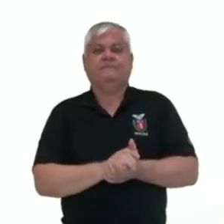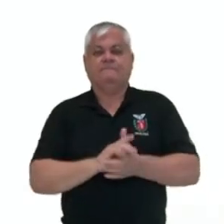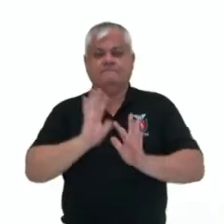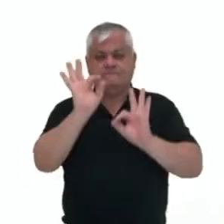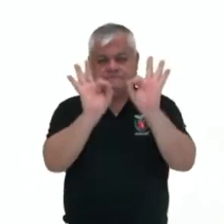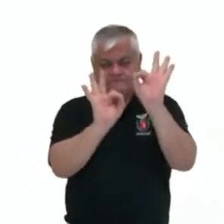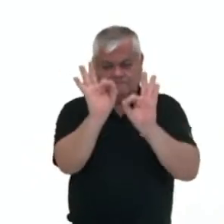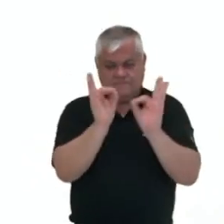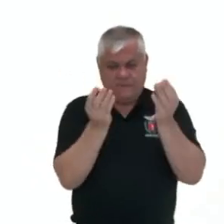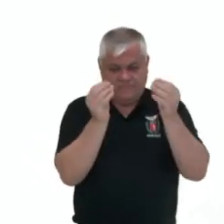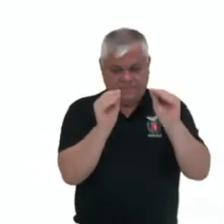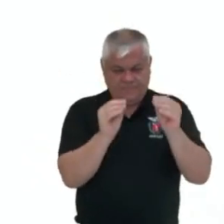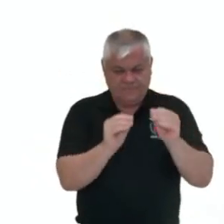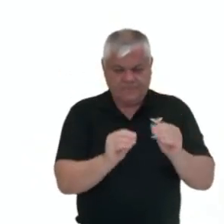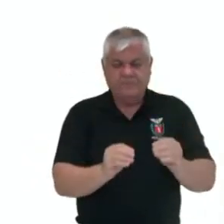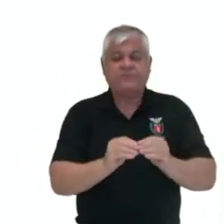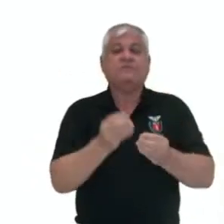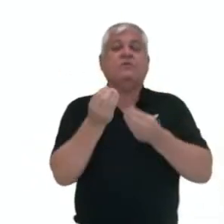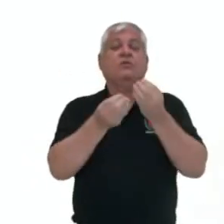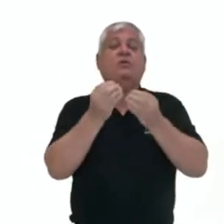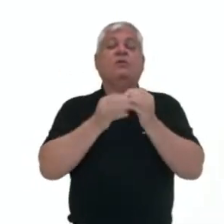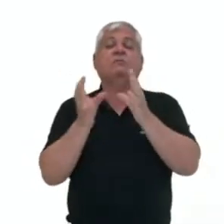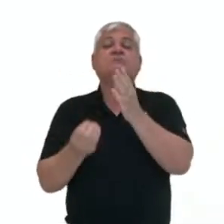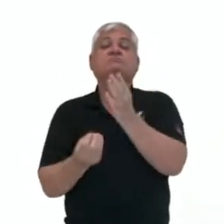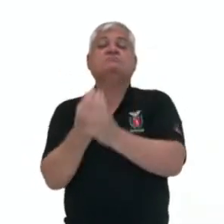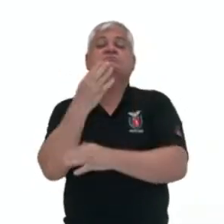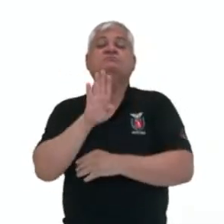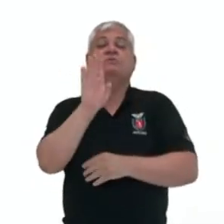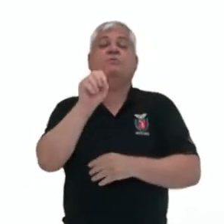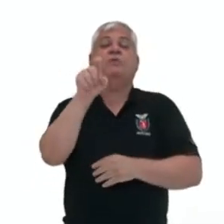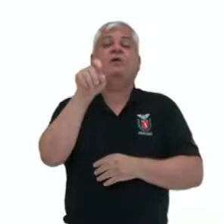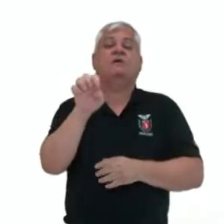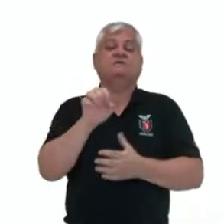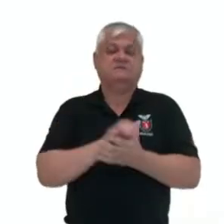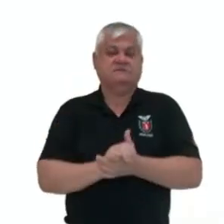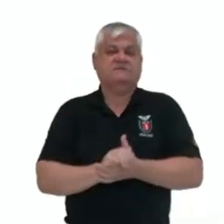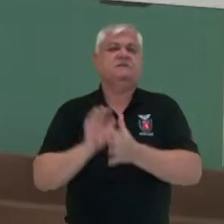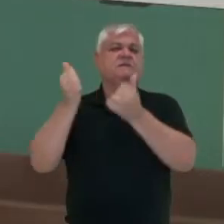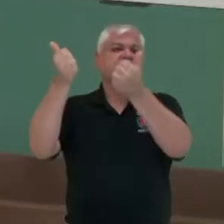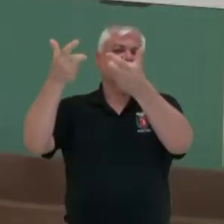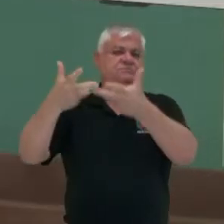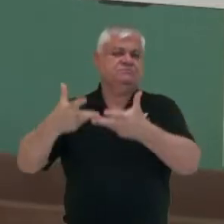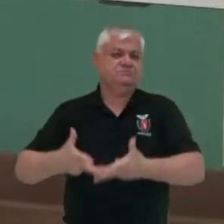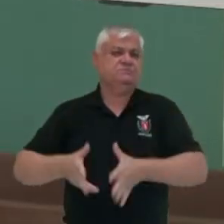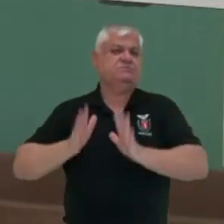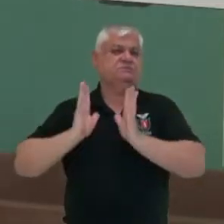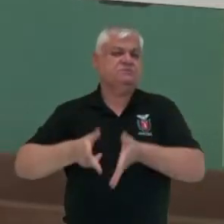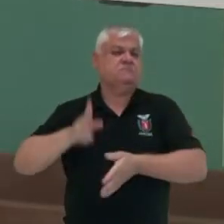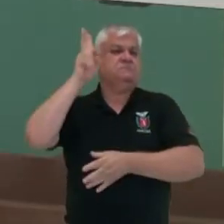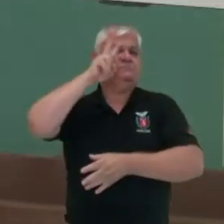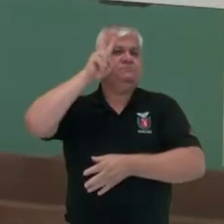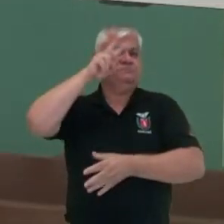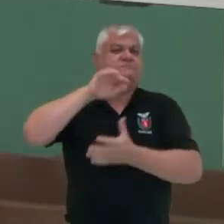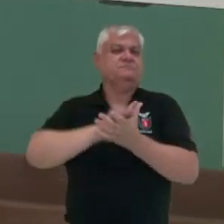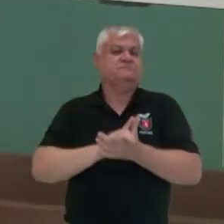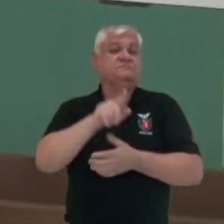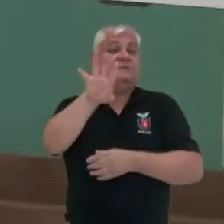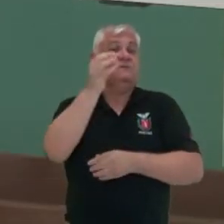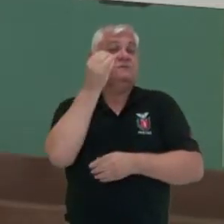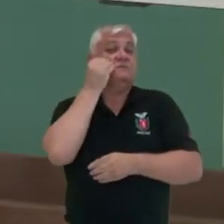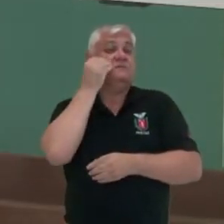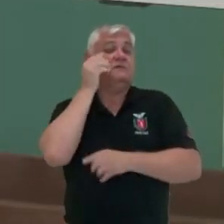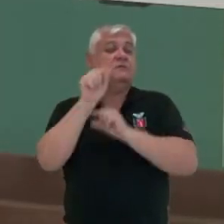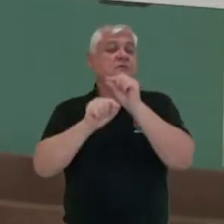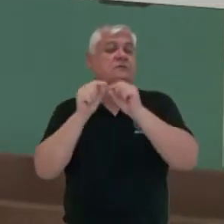e produza seu mapa mental sobre o surgimento do boxe. Então a gente falou bastante sobre o surgimento, sobre a história. Você vai tentar elaborar um